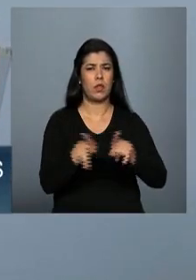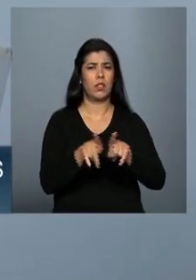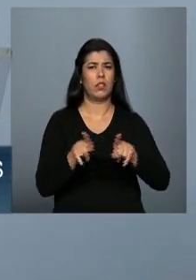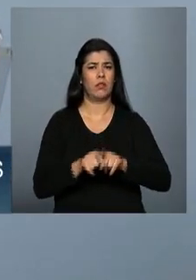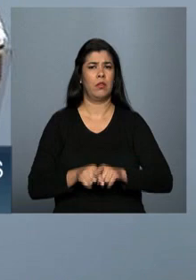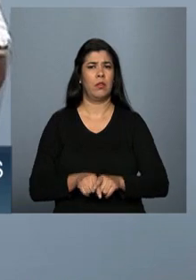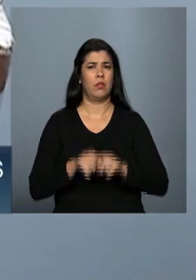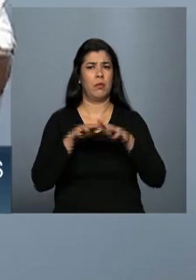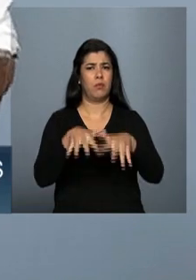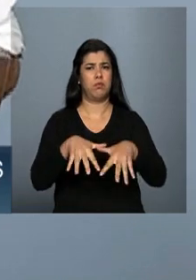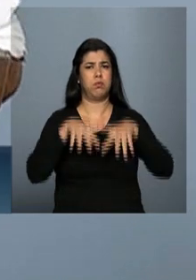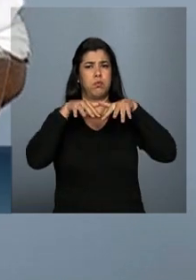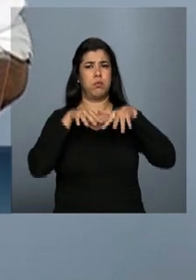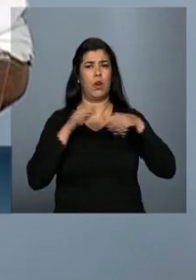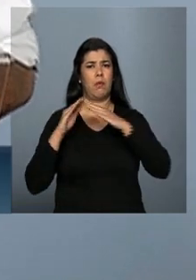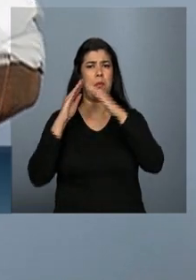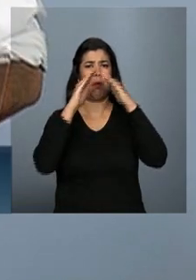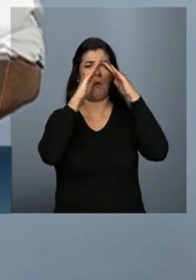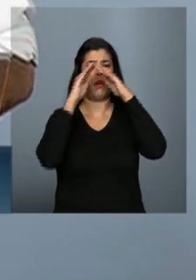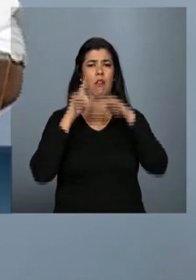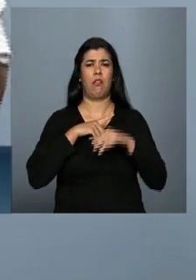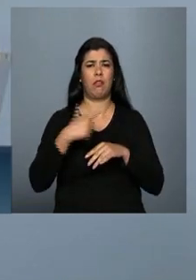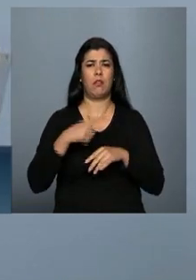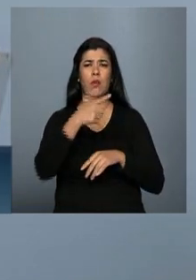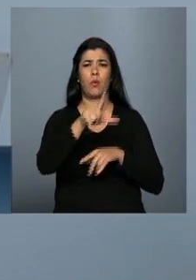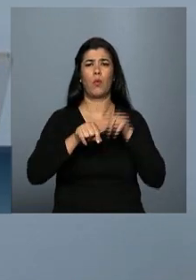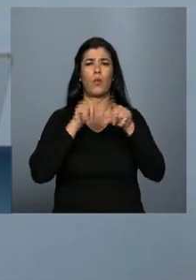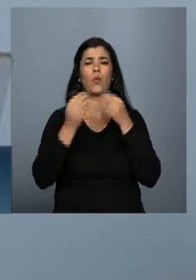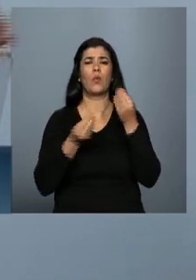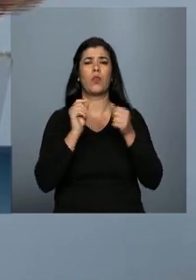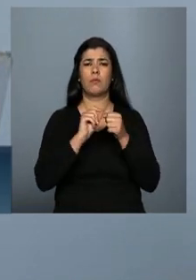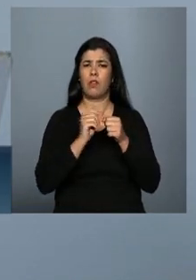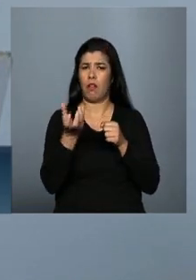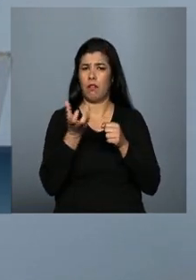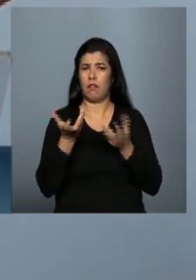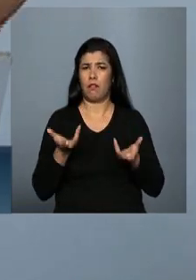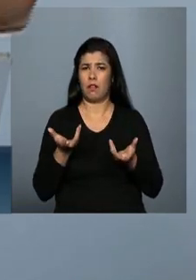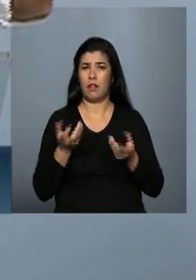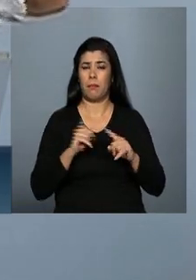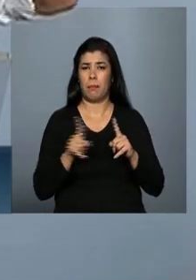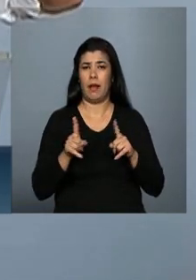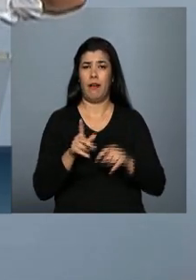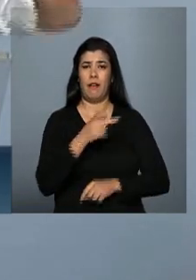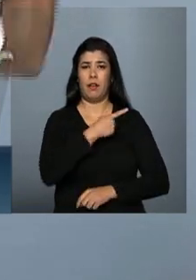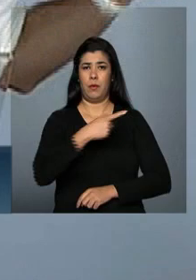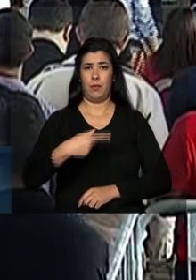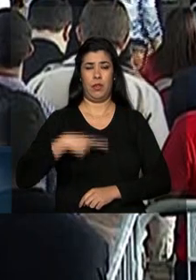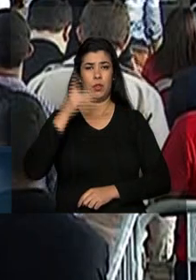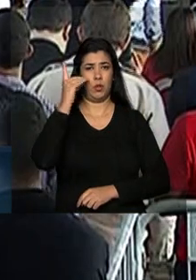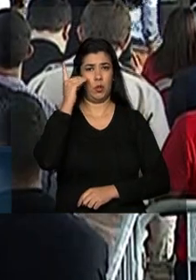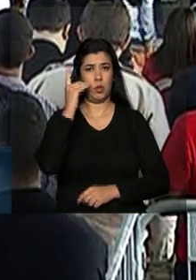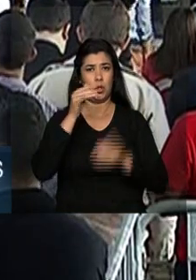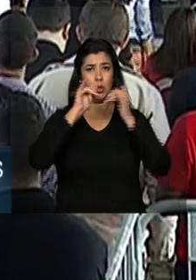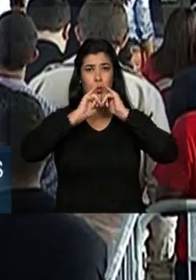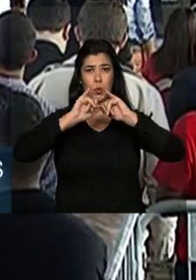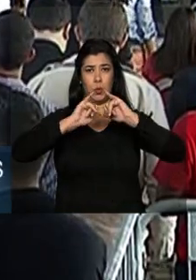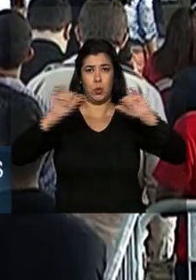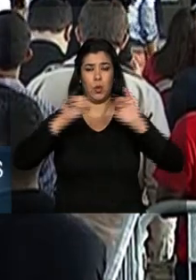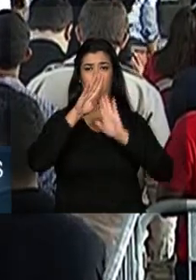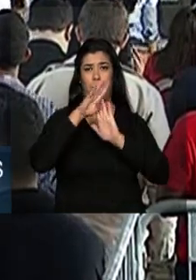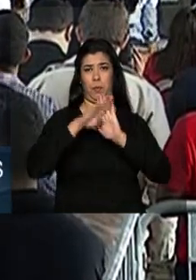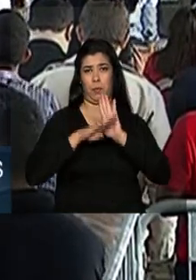elas querem ou porque elas não tinham alternativa? Quando a presidenta Dilma lançou Minha Casa Minha